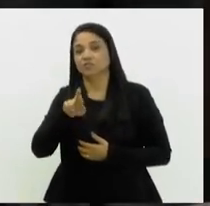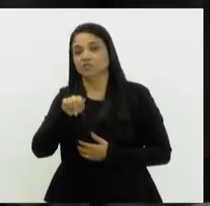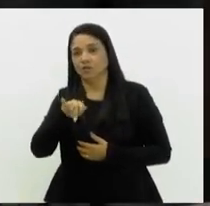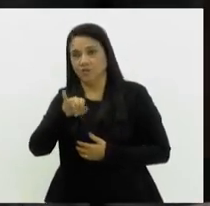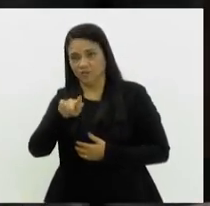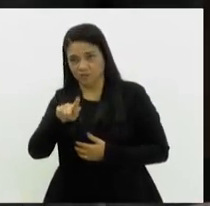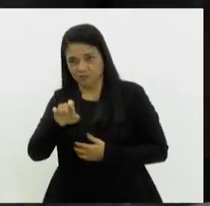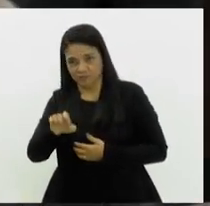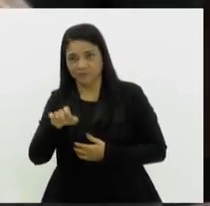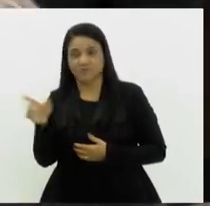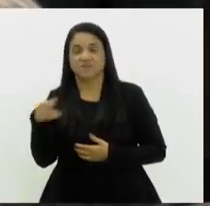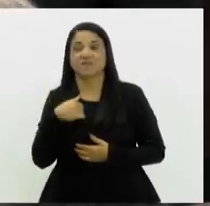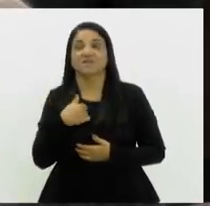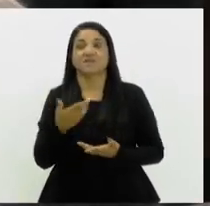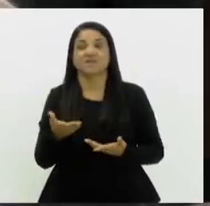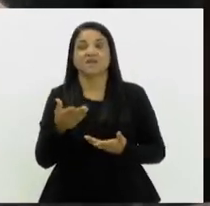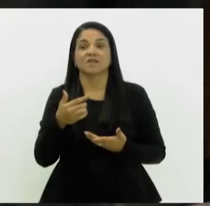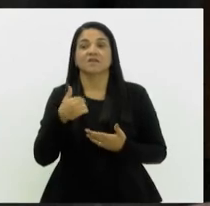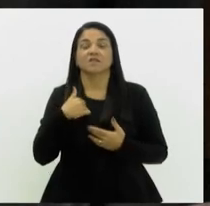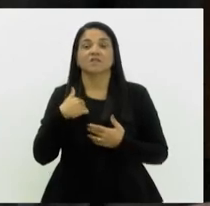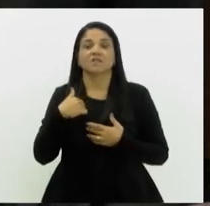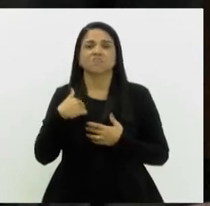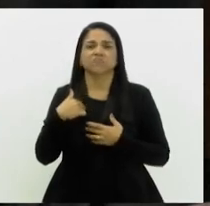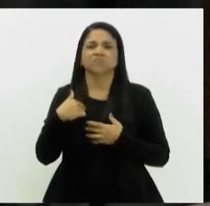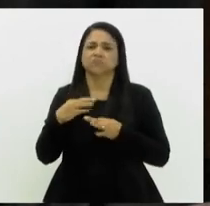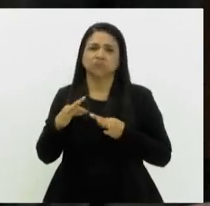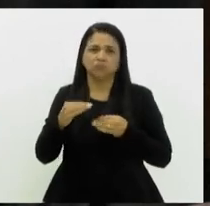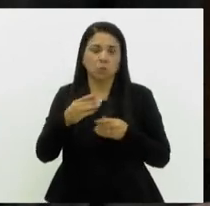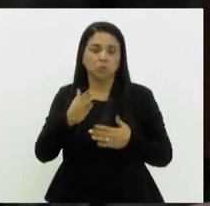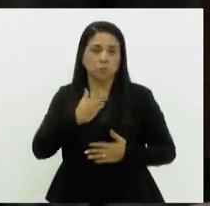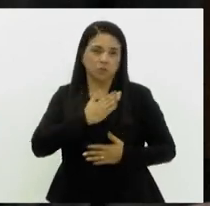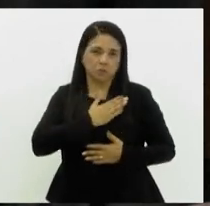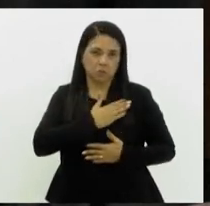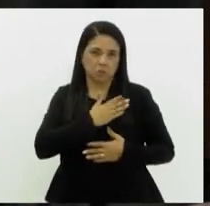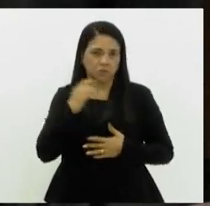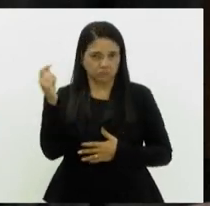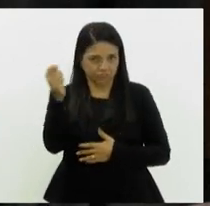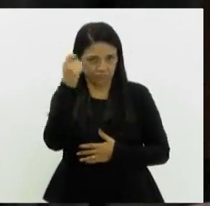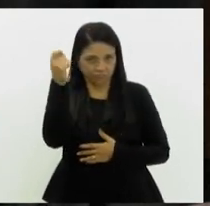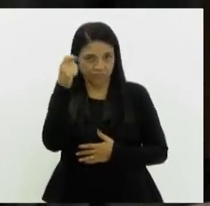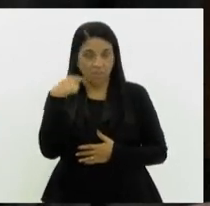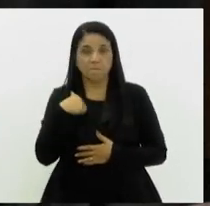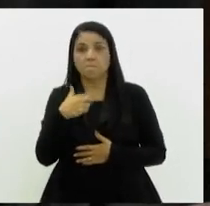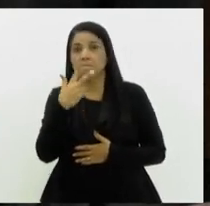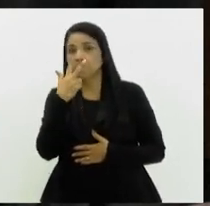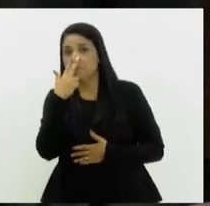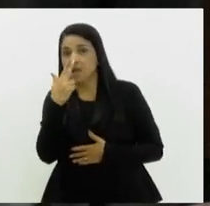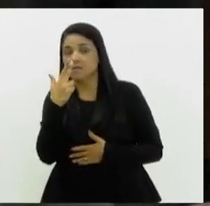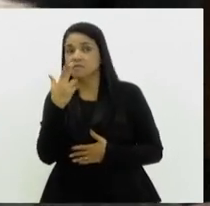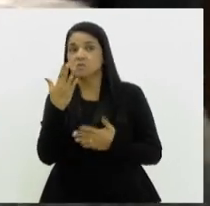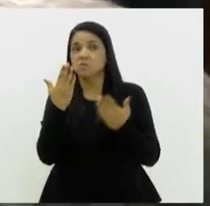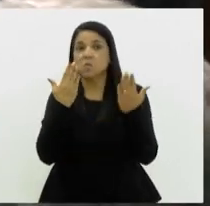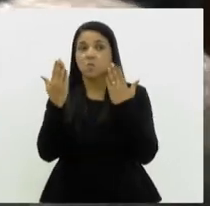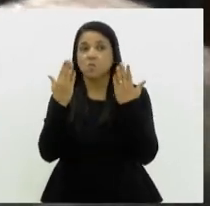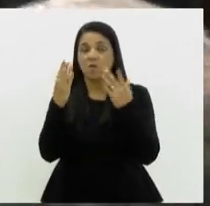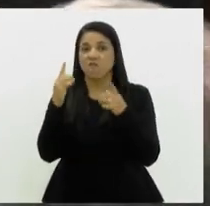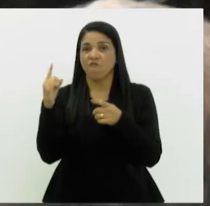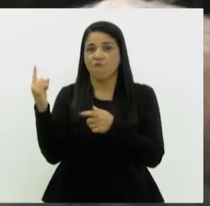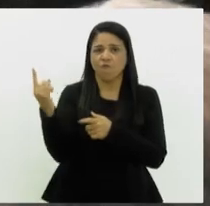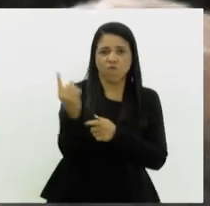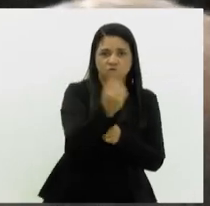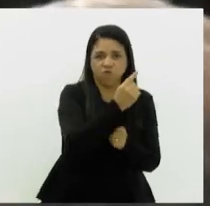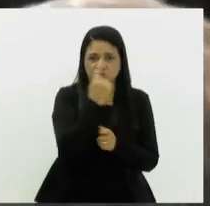nossos compatriotas do Sul, que de fato vivem uma tragédia que só acho que é comparável ao furacão Katrina. Eu só vi algo